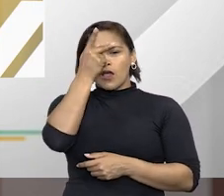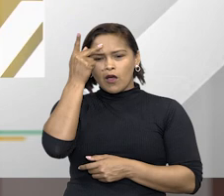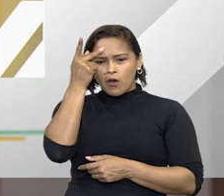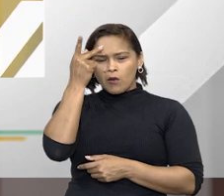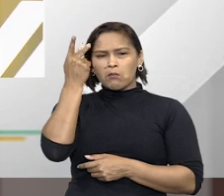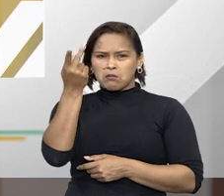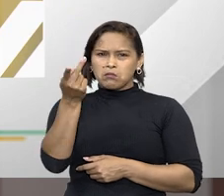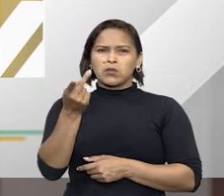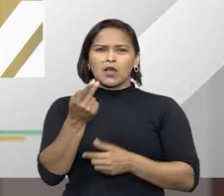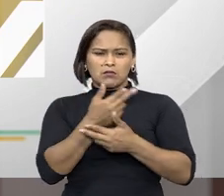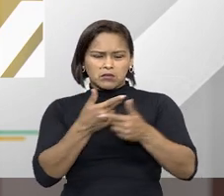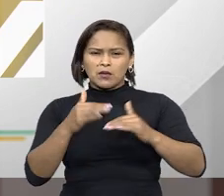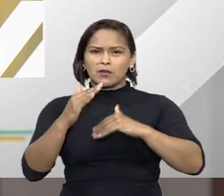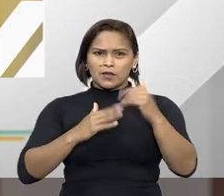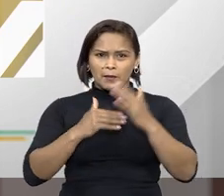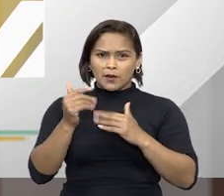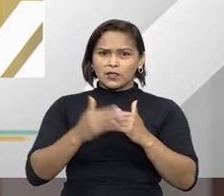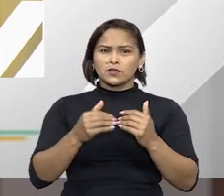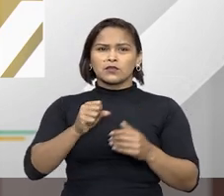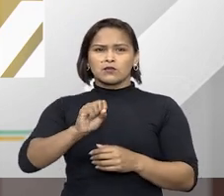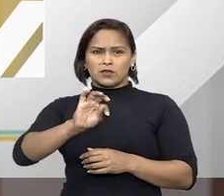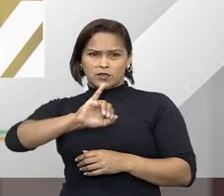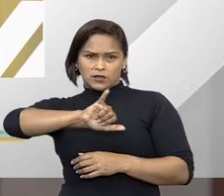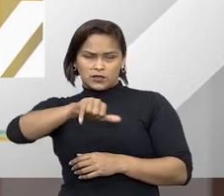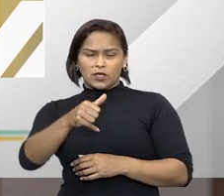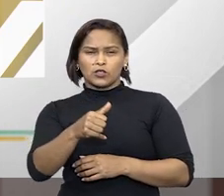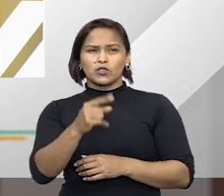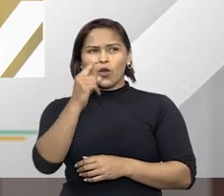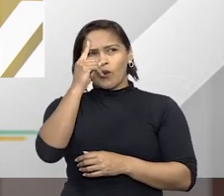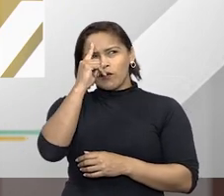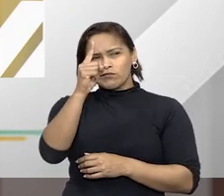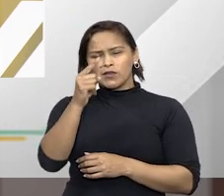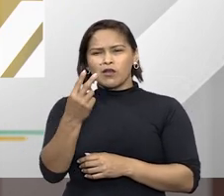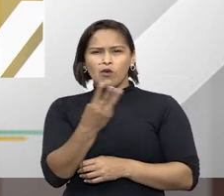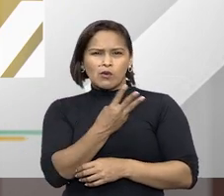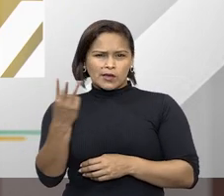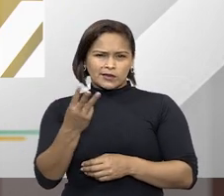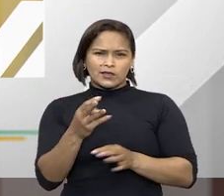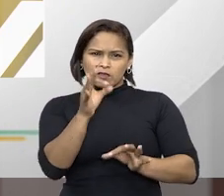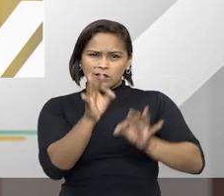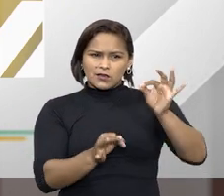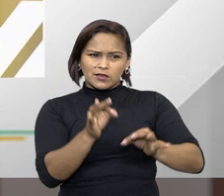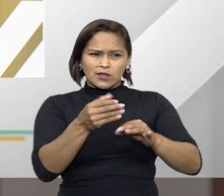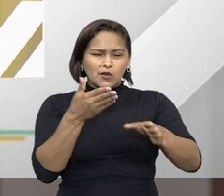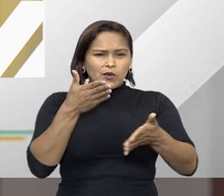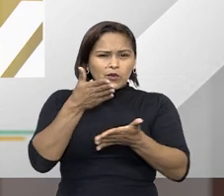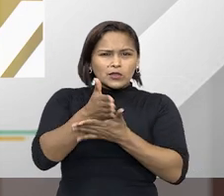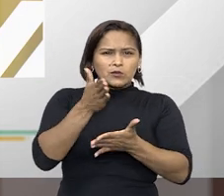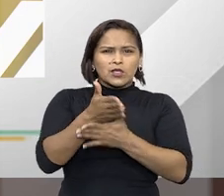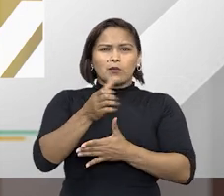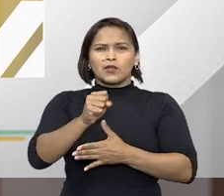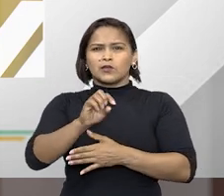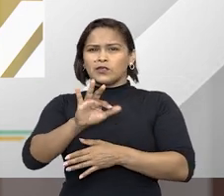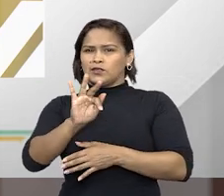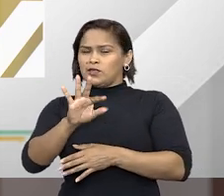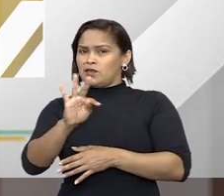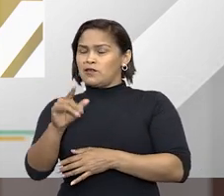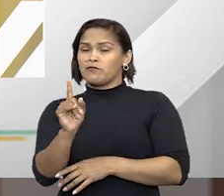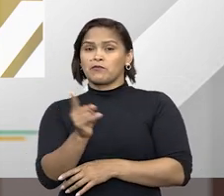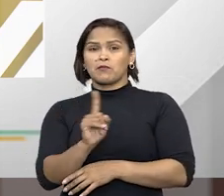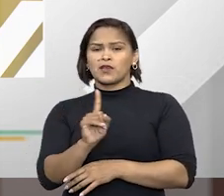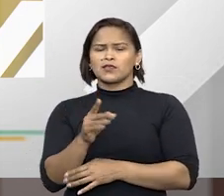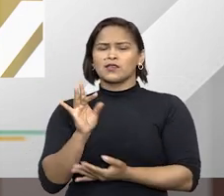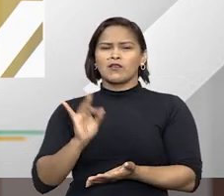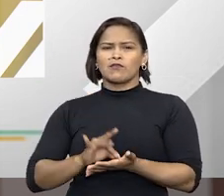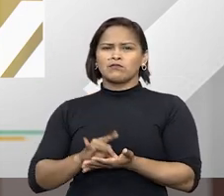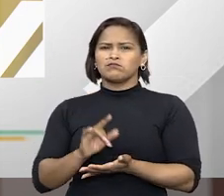para muitos na prática, o STJ ainda seria uma terceira instância, o tribunal de passagem para o Supremo. Mas isso não é